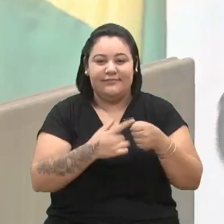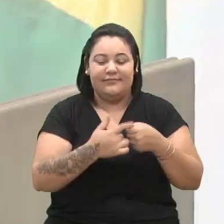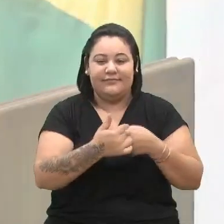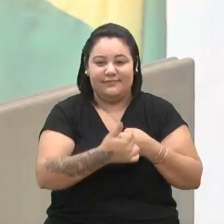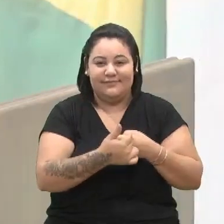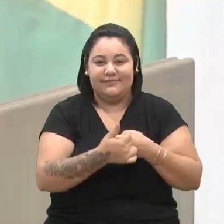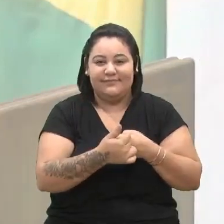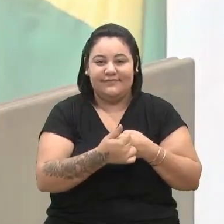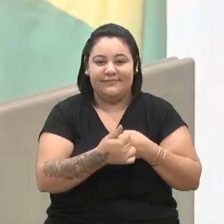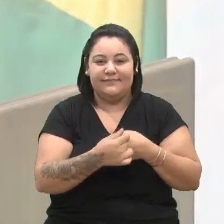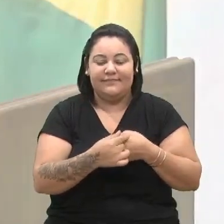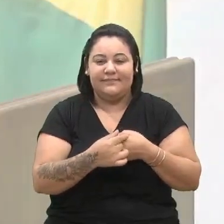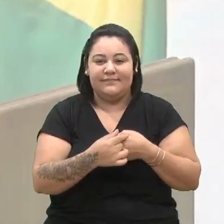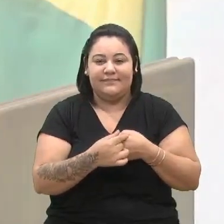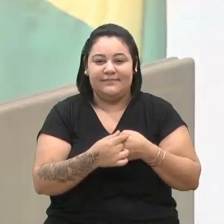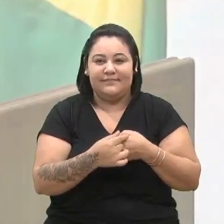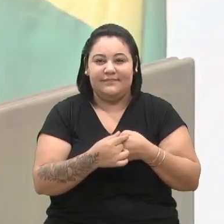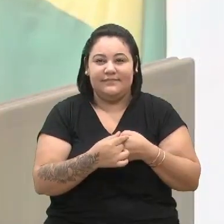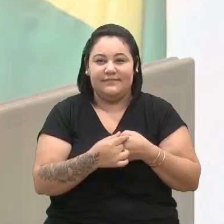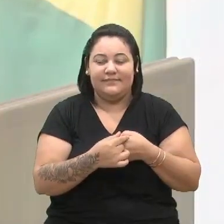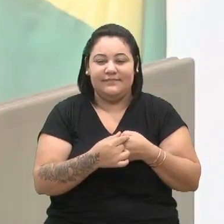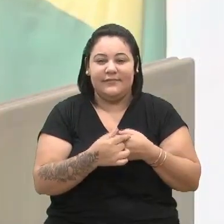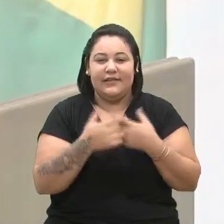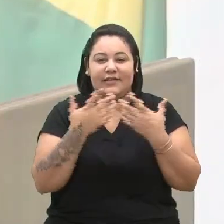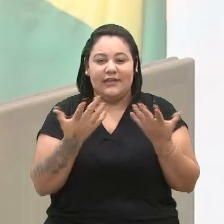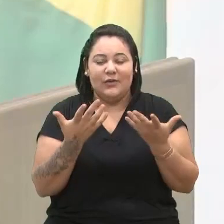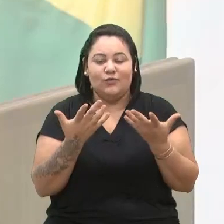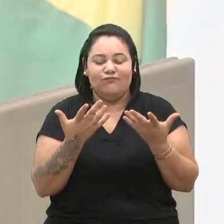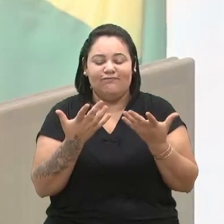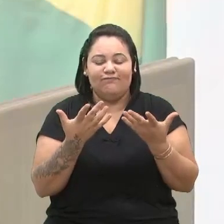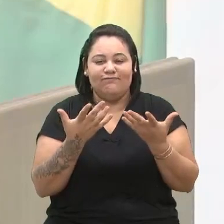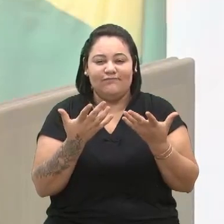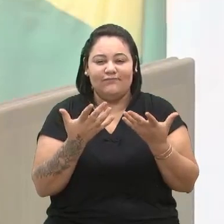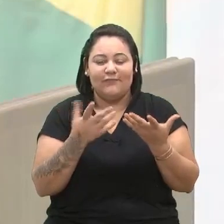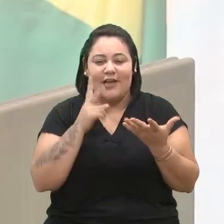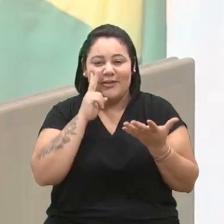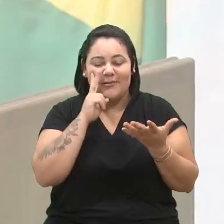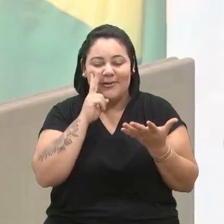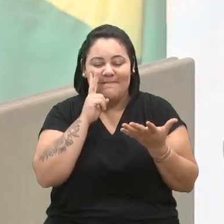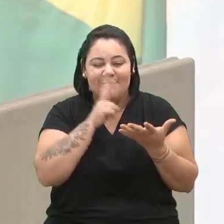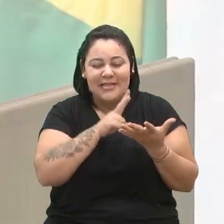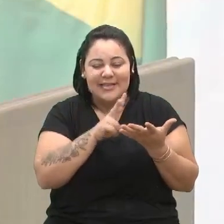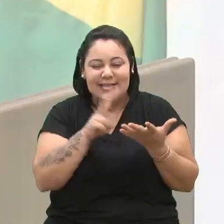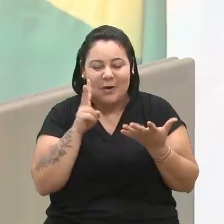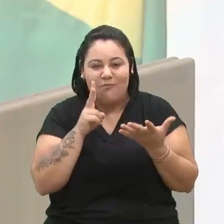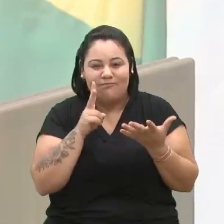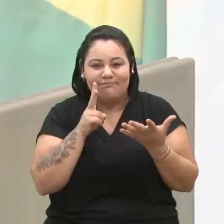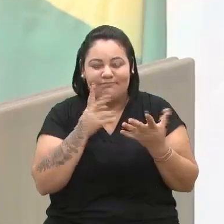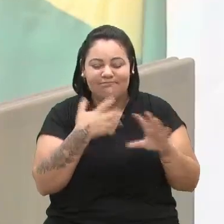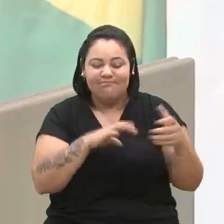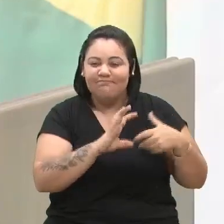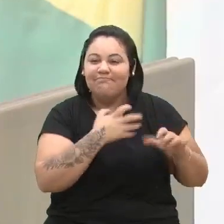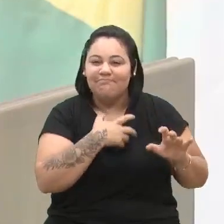esse olhar social, humano, é para poucos. Então, vereador Renato, ontem nós estivemos